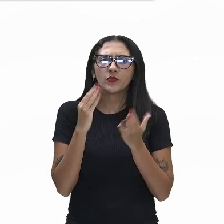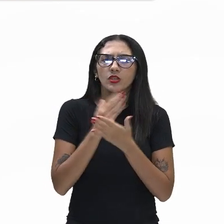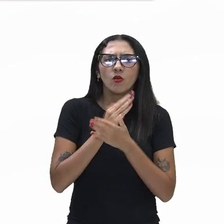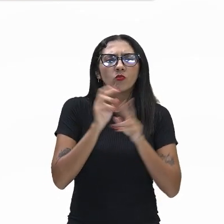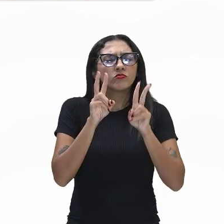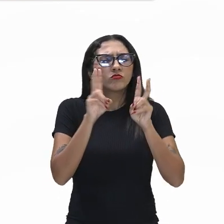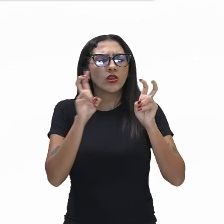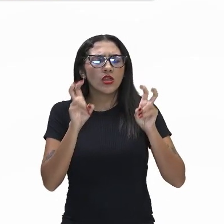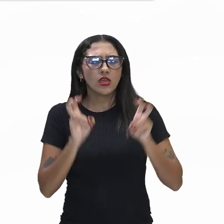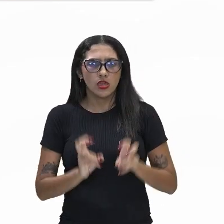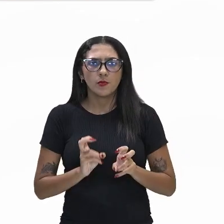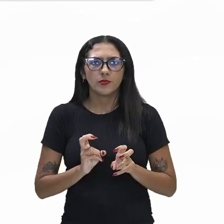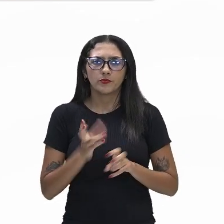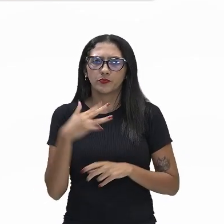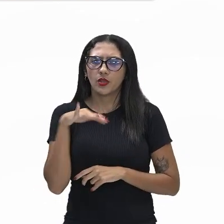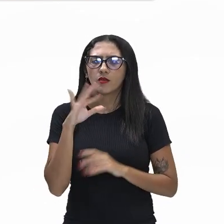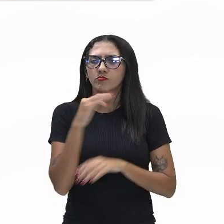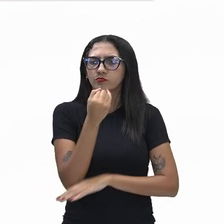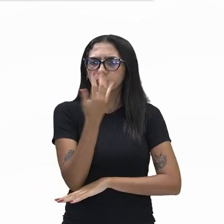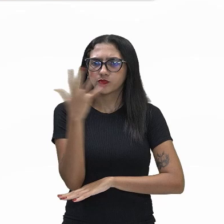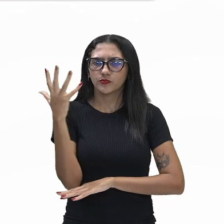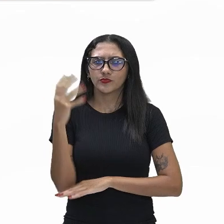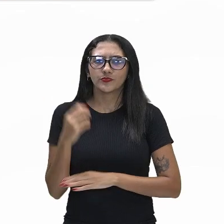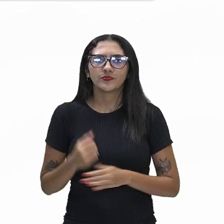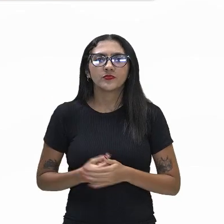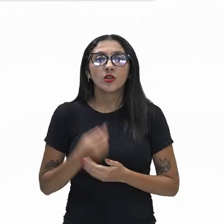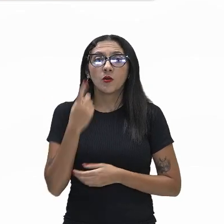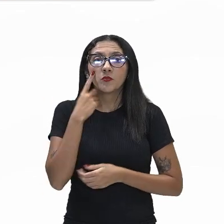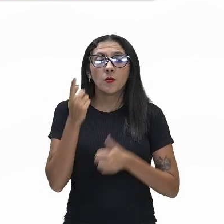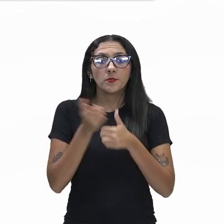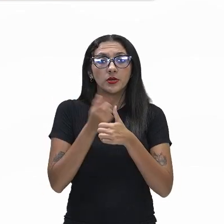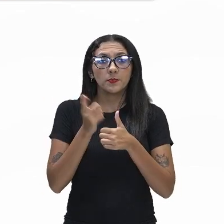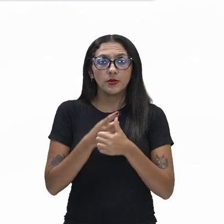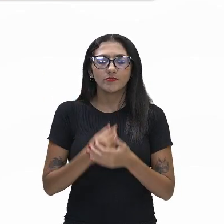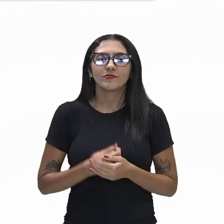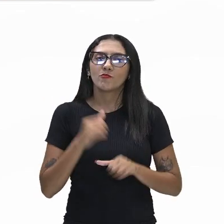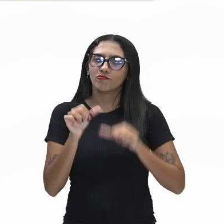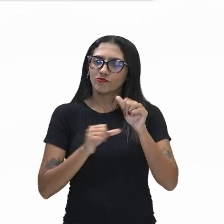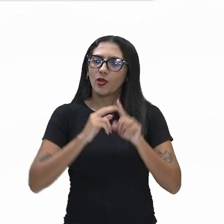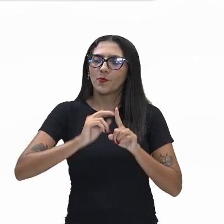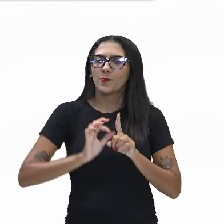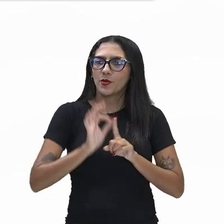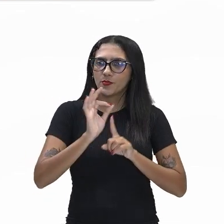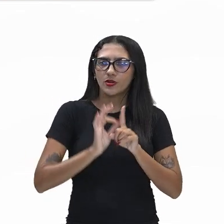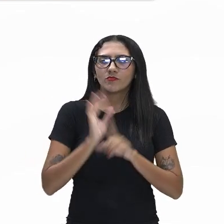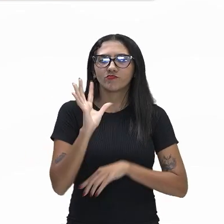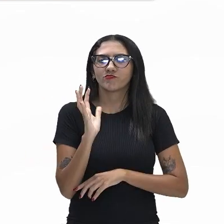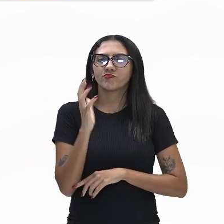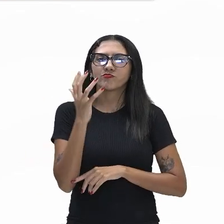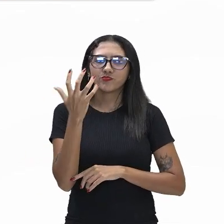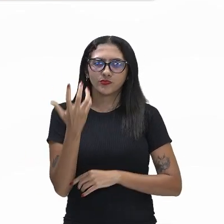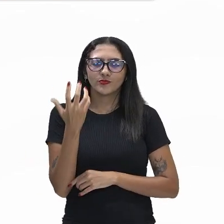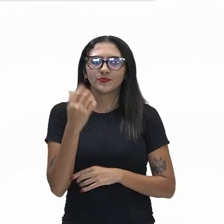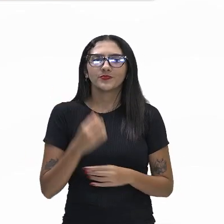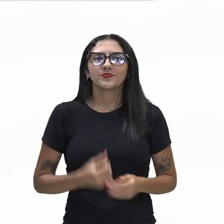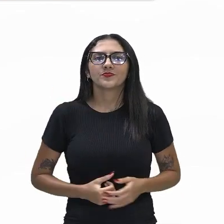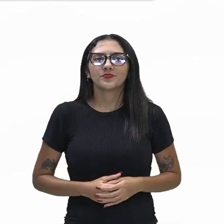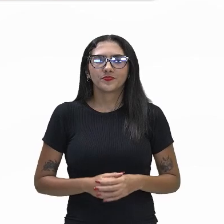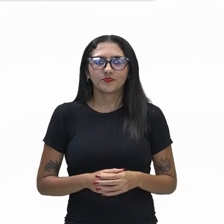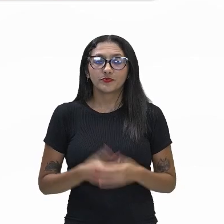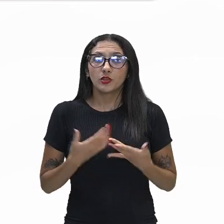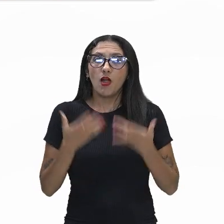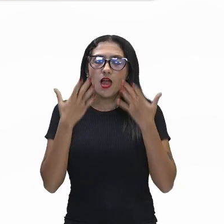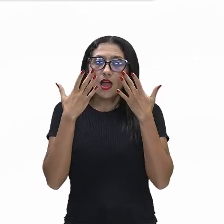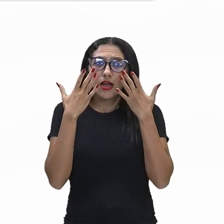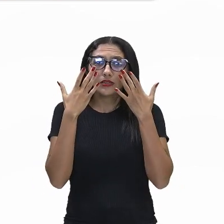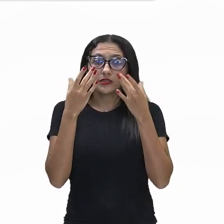sobre meio ambiente. E aí nós temos aí o primeiro, mudanças climáticas. Fiquem atentos que vocês,